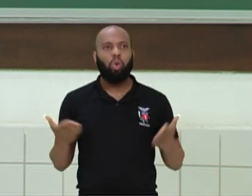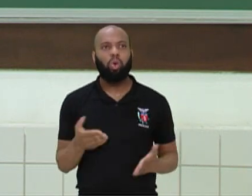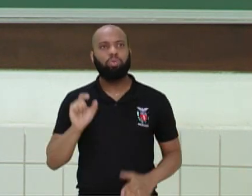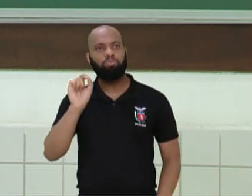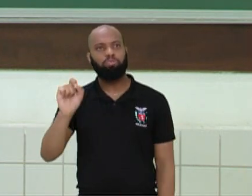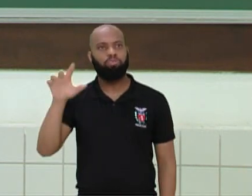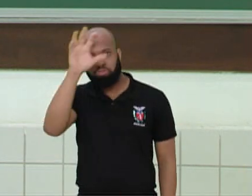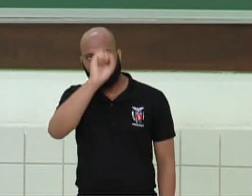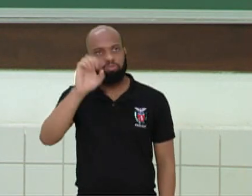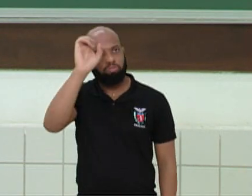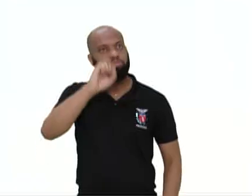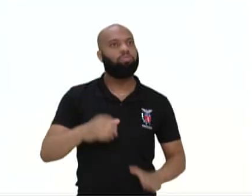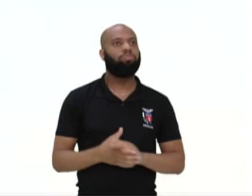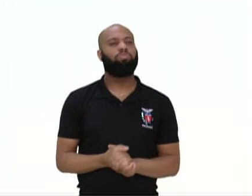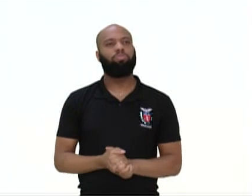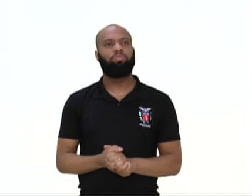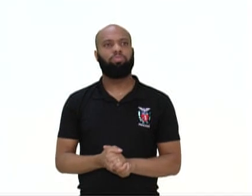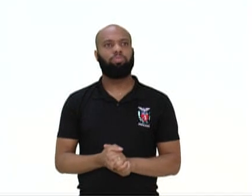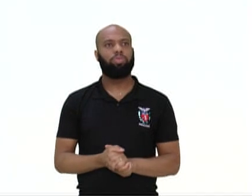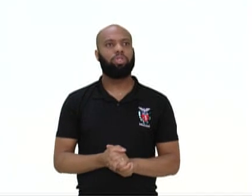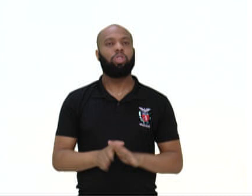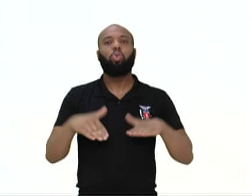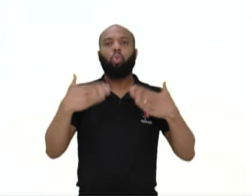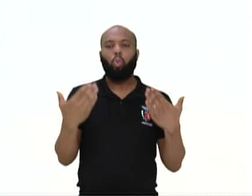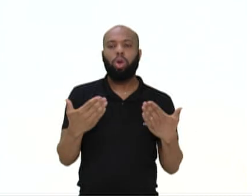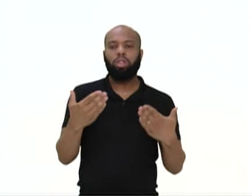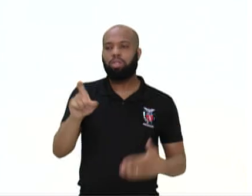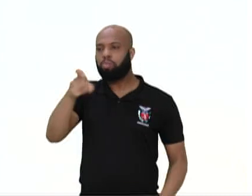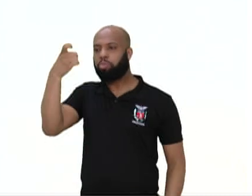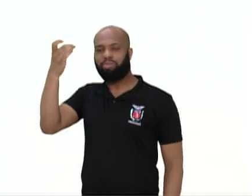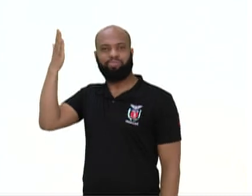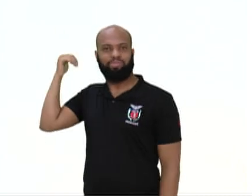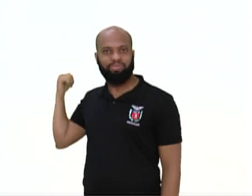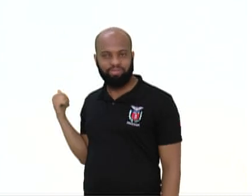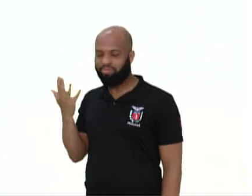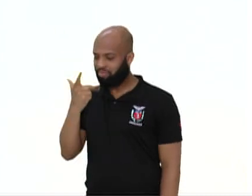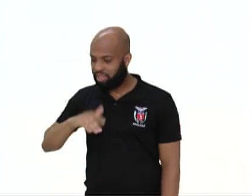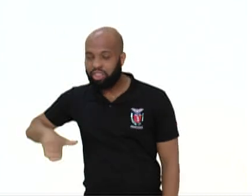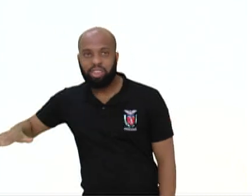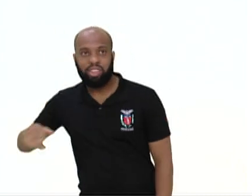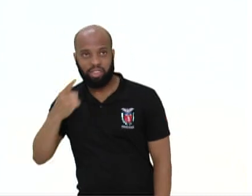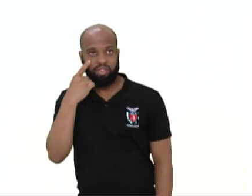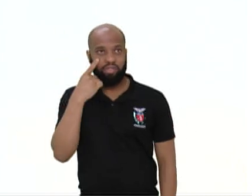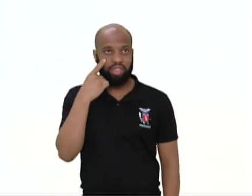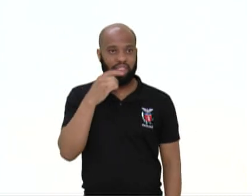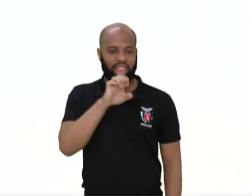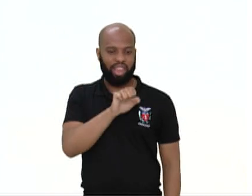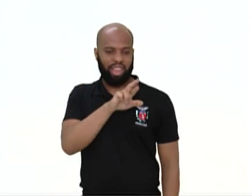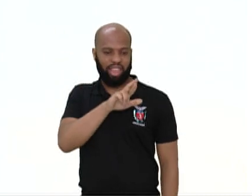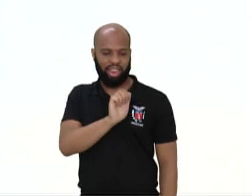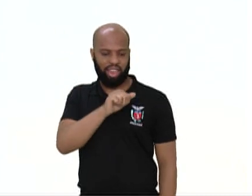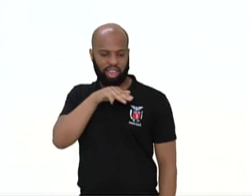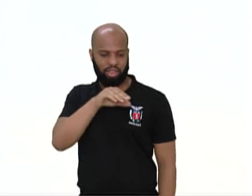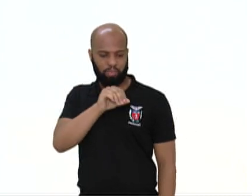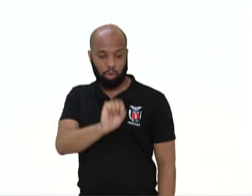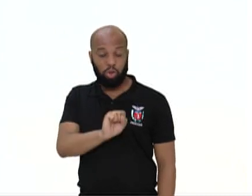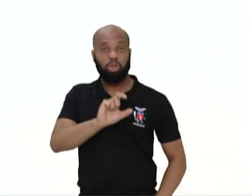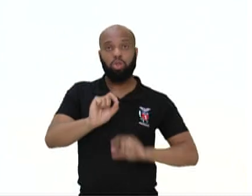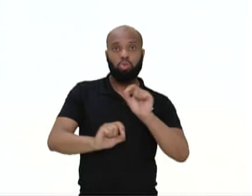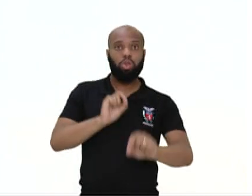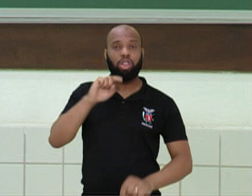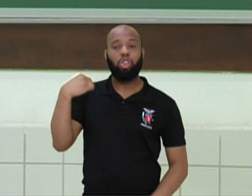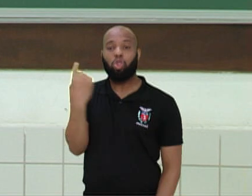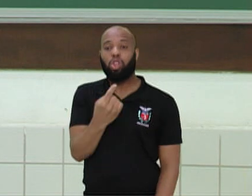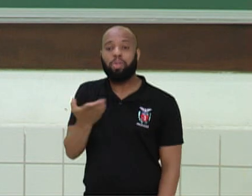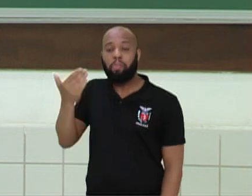né? Quando éramos criança. Olha mais um verbo interessante ali, éramos. Ou seja,